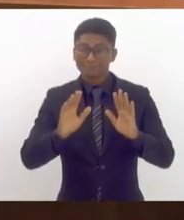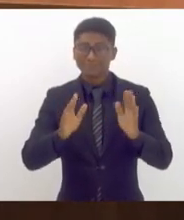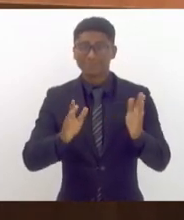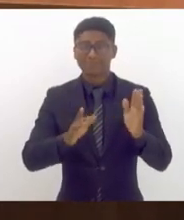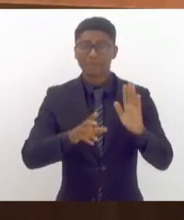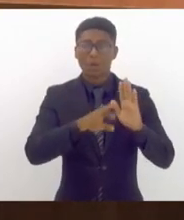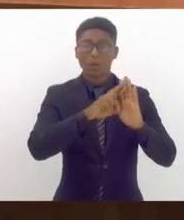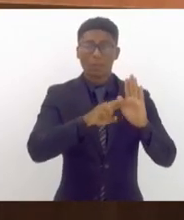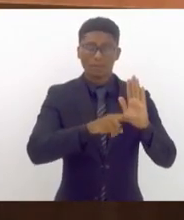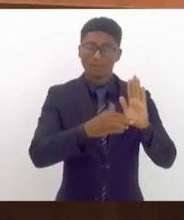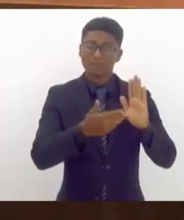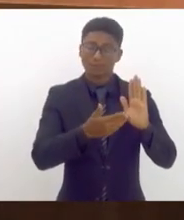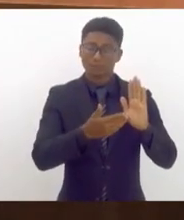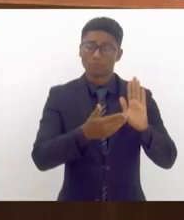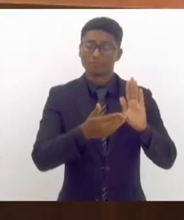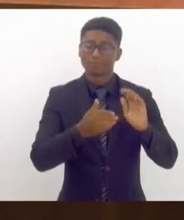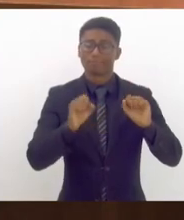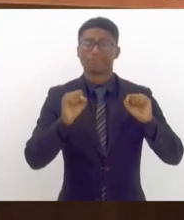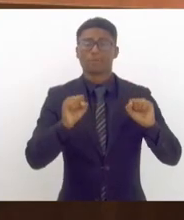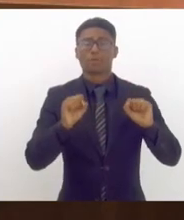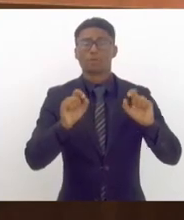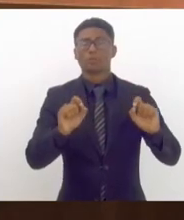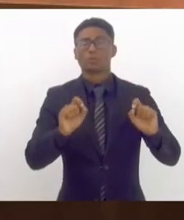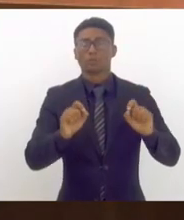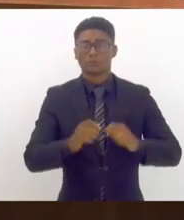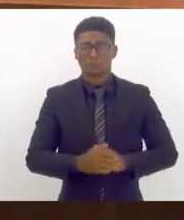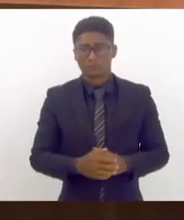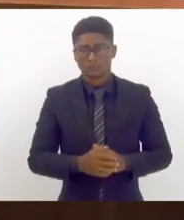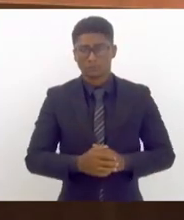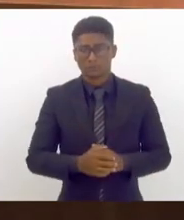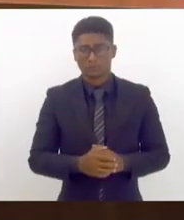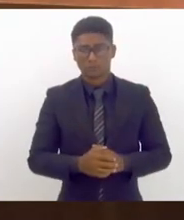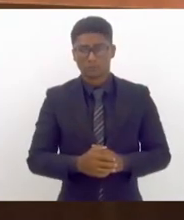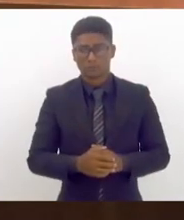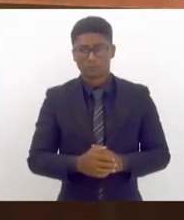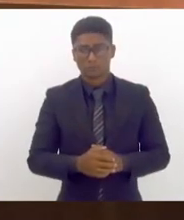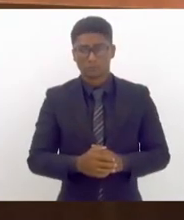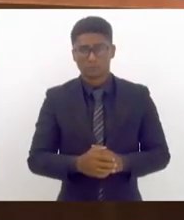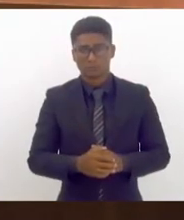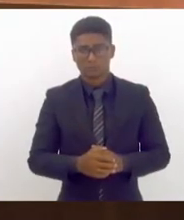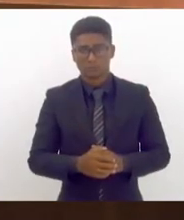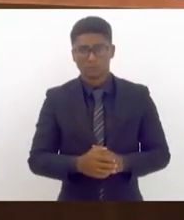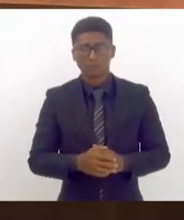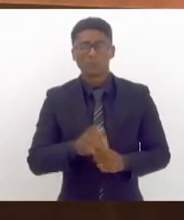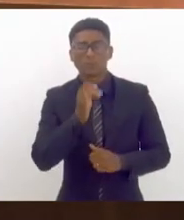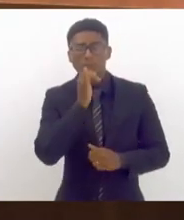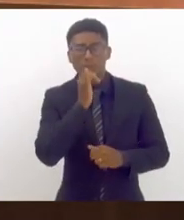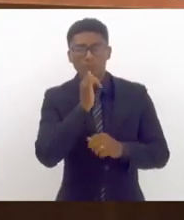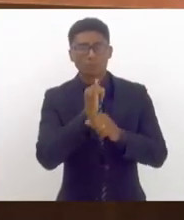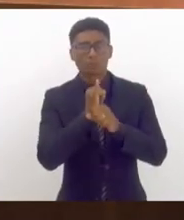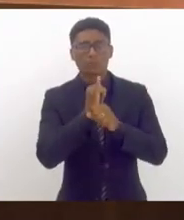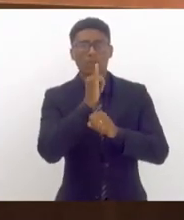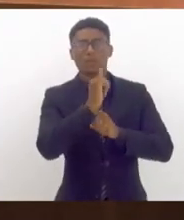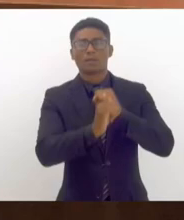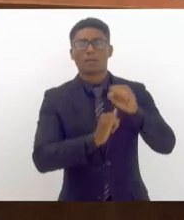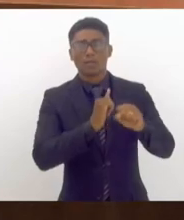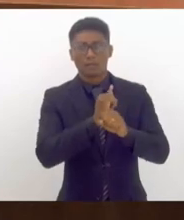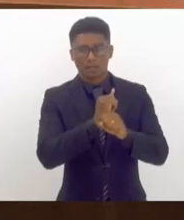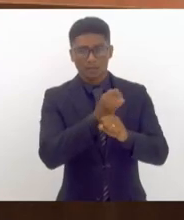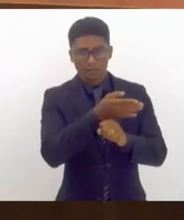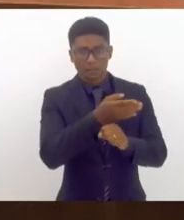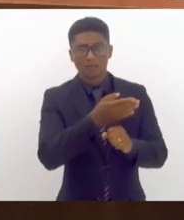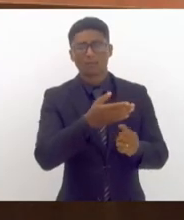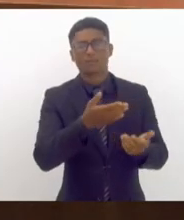regulamentação pode haver, dizendo o seguinte, uma vez no site da farmácia, do